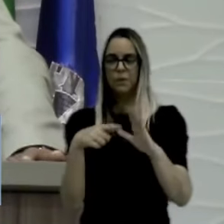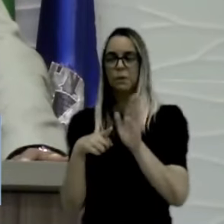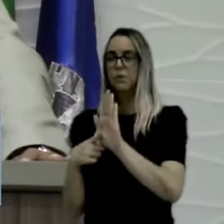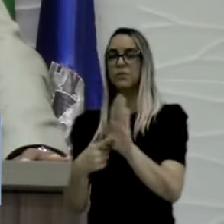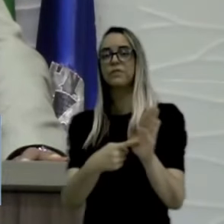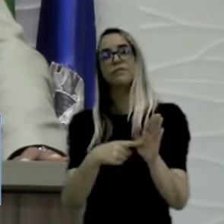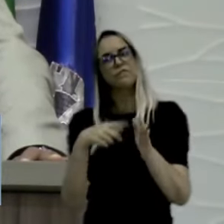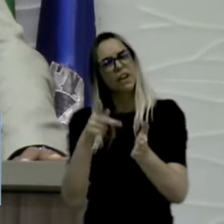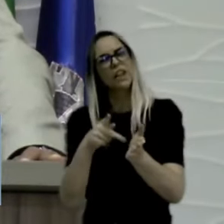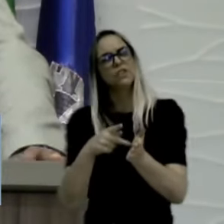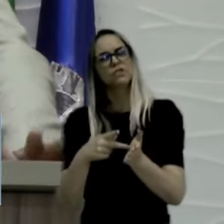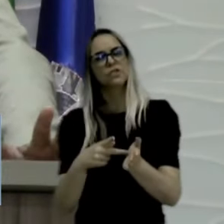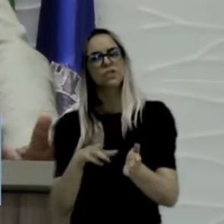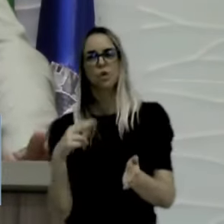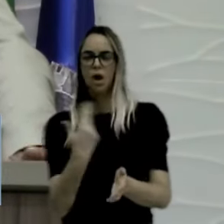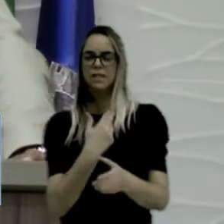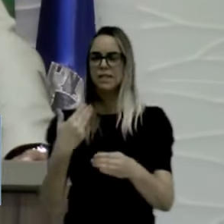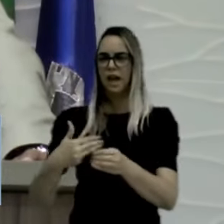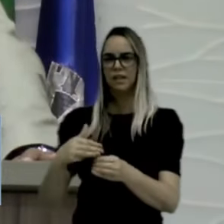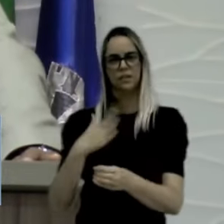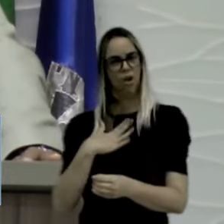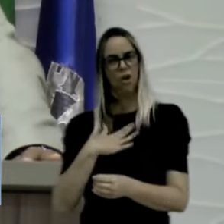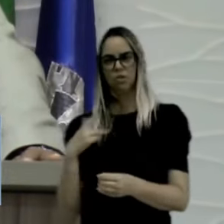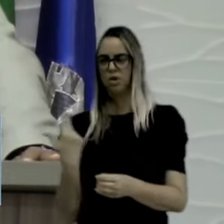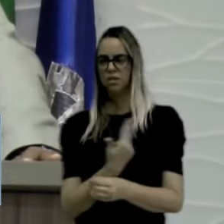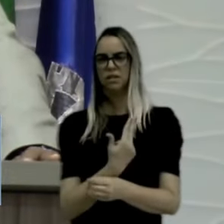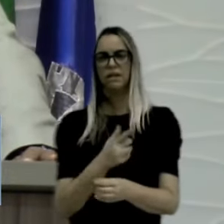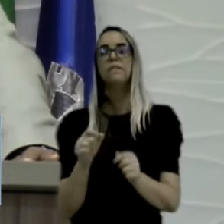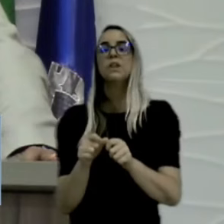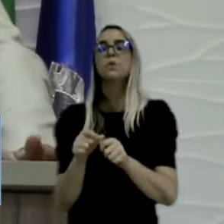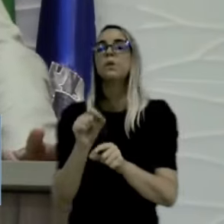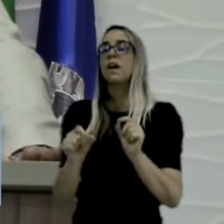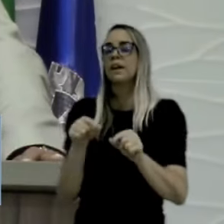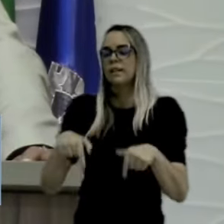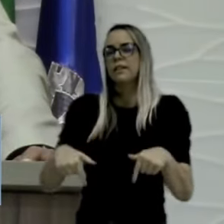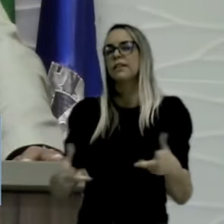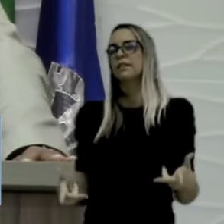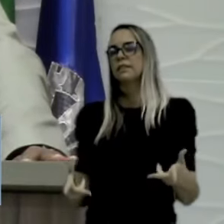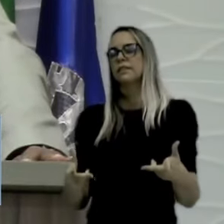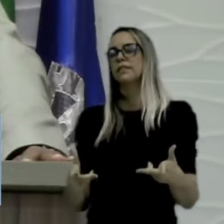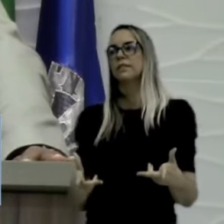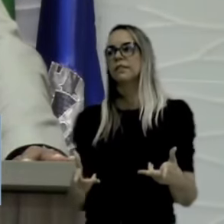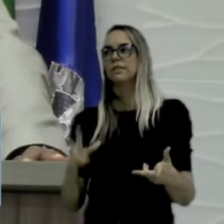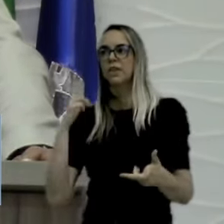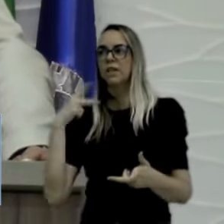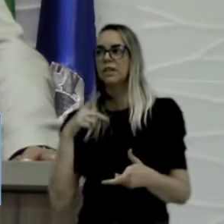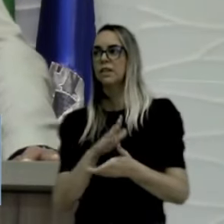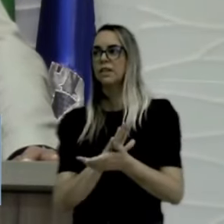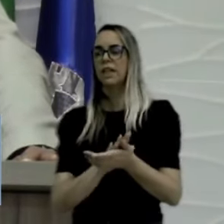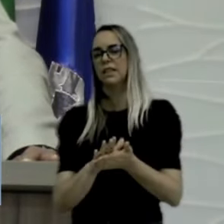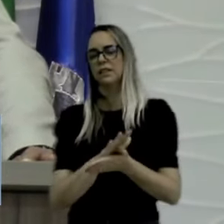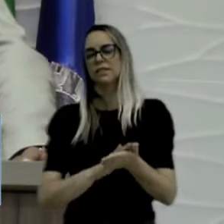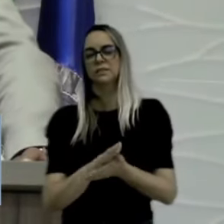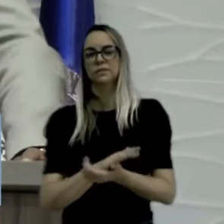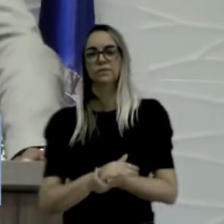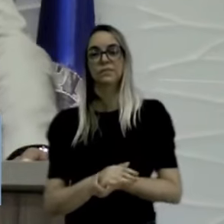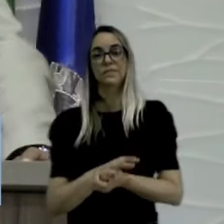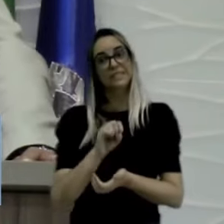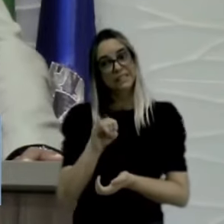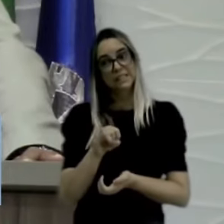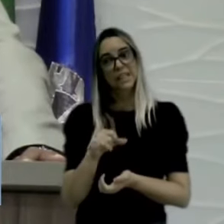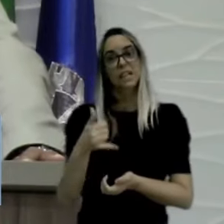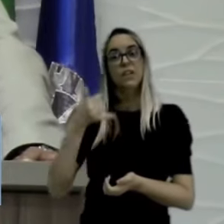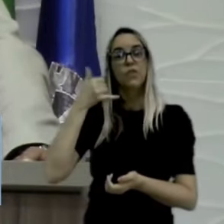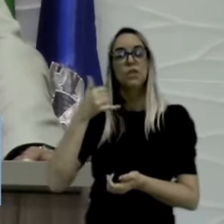gente não puder mostrar a verdade na nossa cidade, o que é que a gente está fazendo aqui? Nada, né? Se tiver que pegar o telefone, vereador,